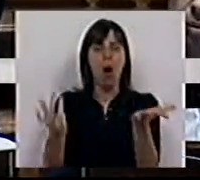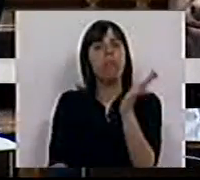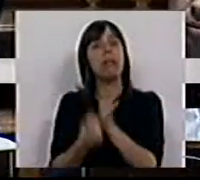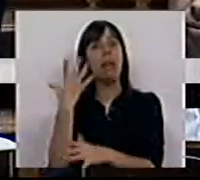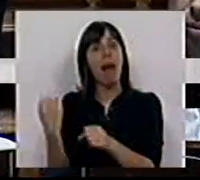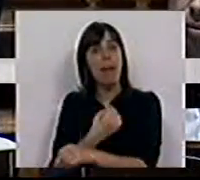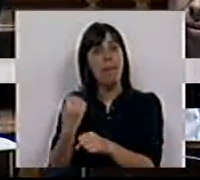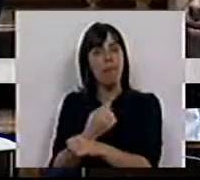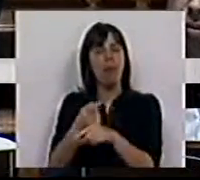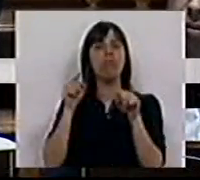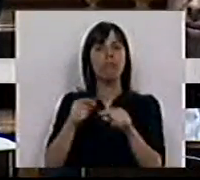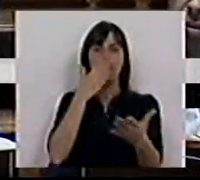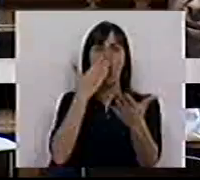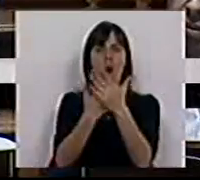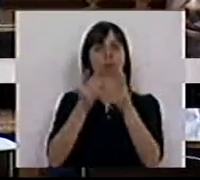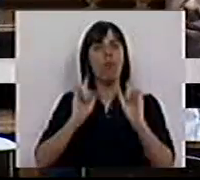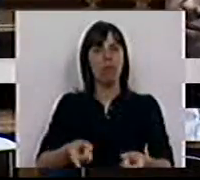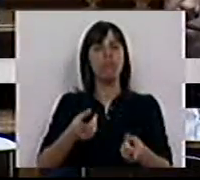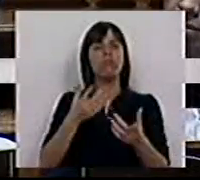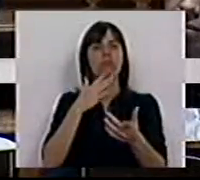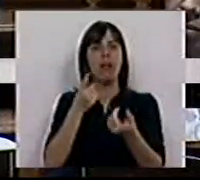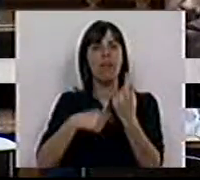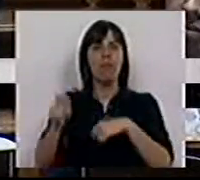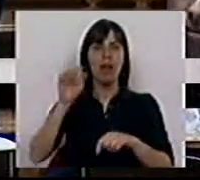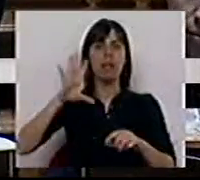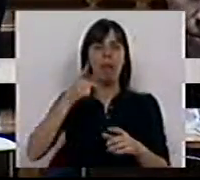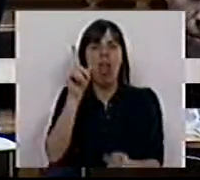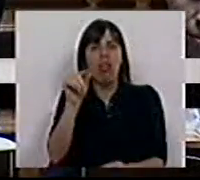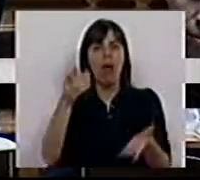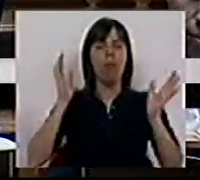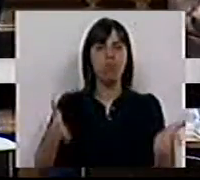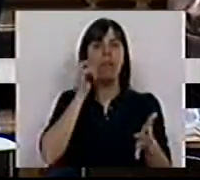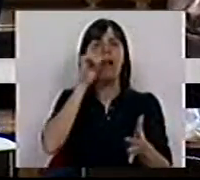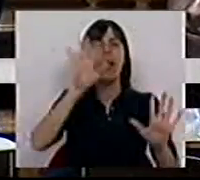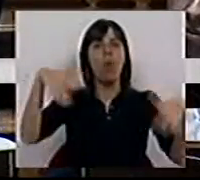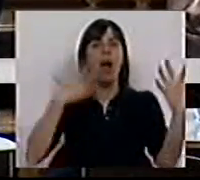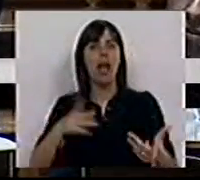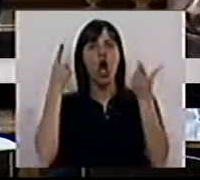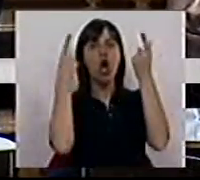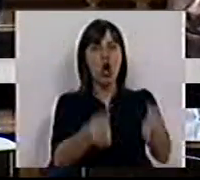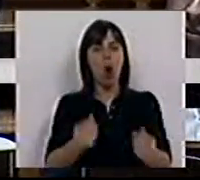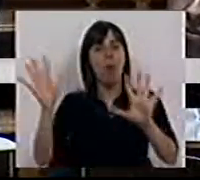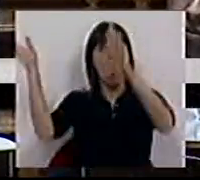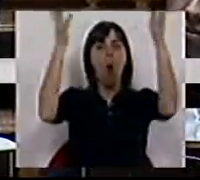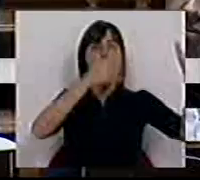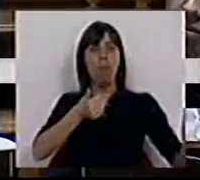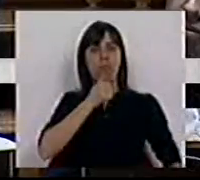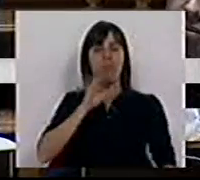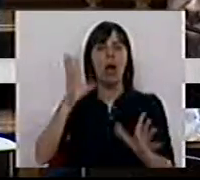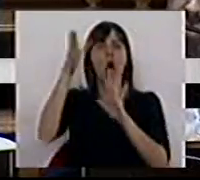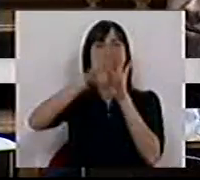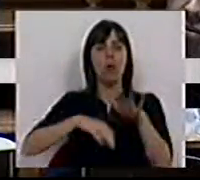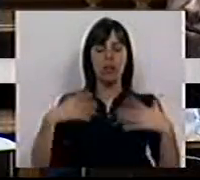criar emprego. É o confronto que precisamos para não ter de vender o país a saldo a quem quer que venha comprar, venha de onde vier, em